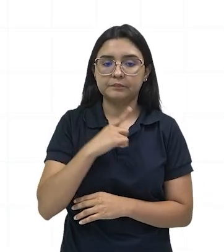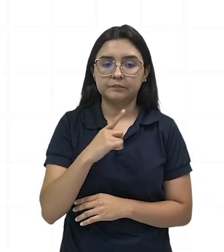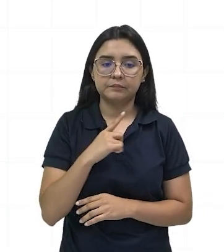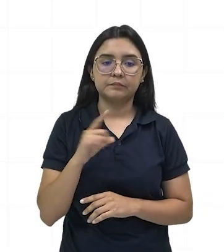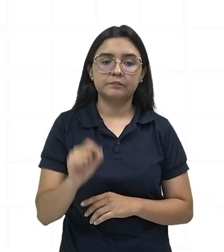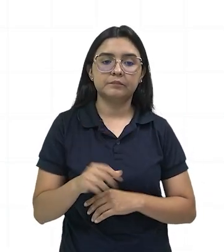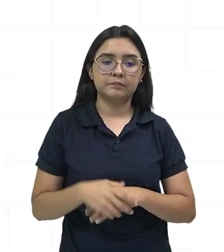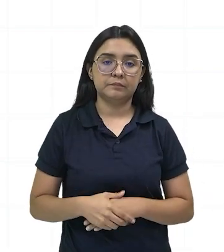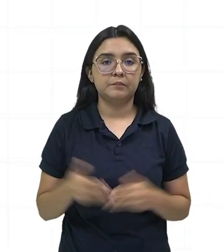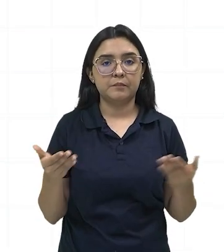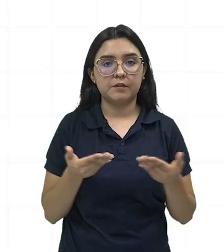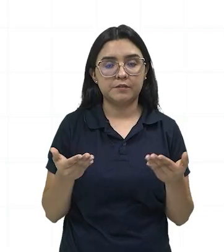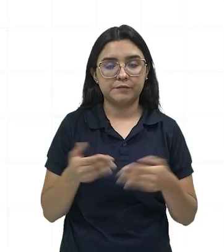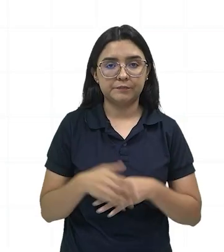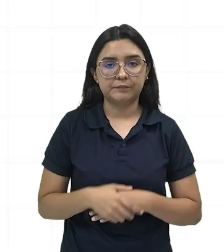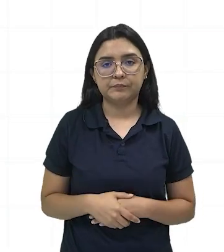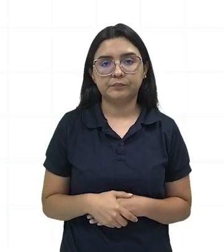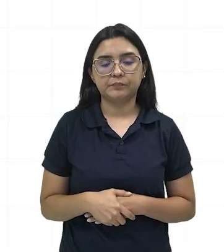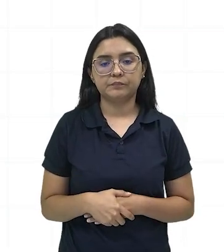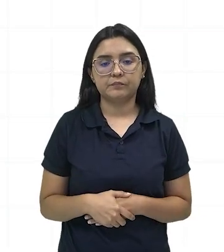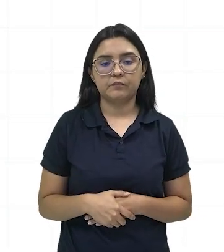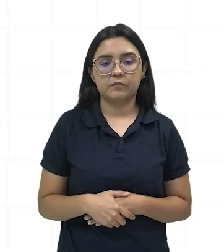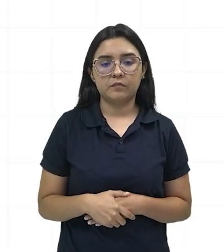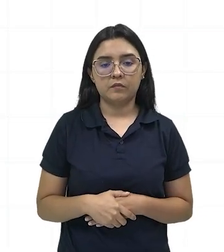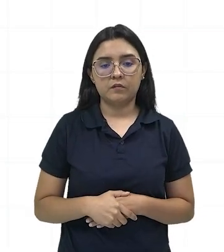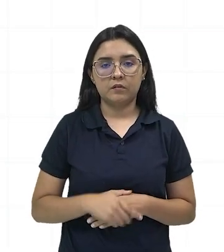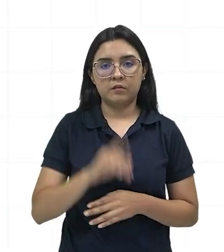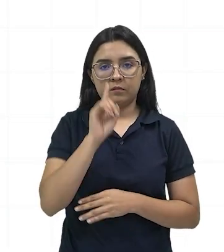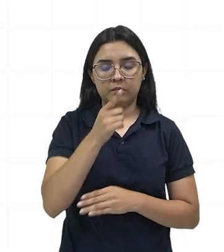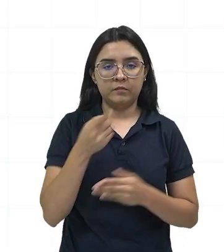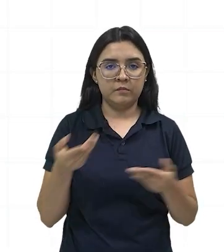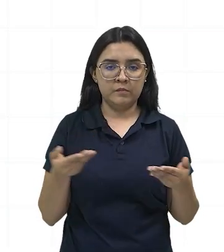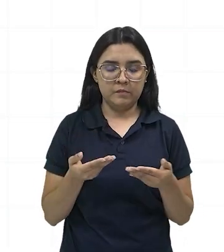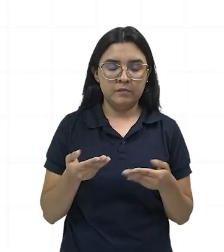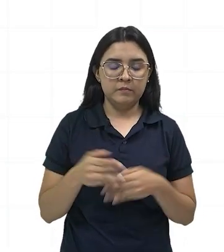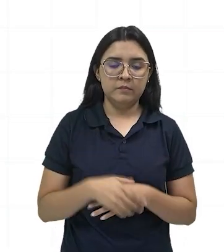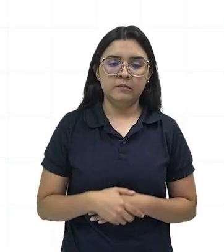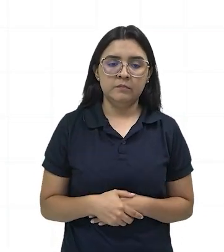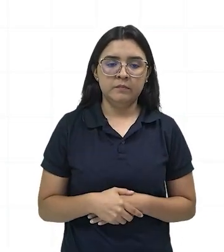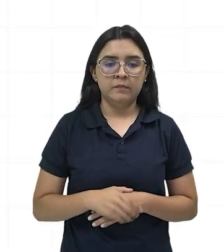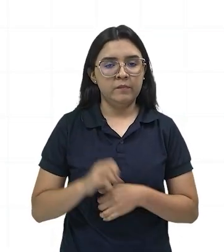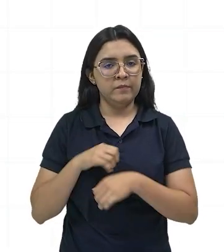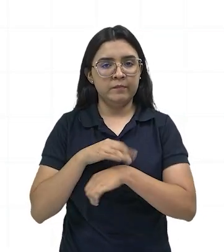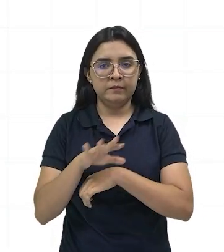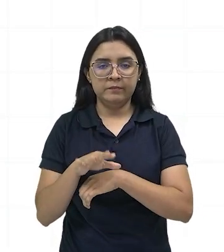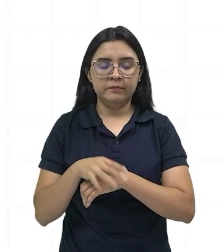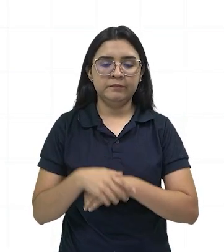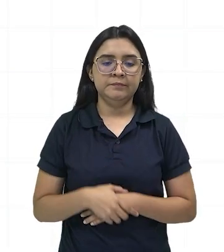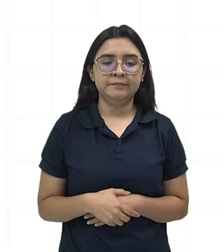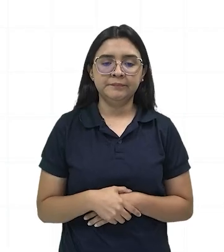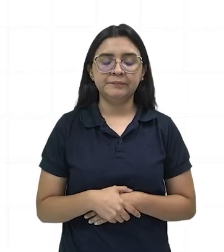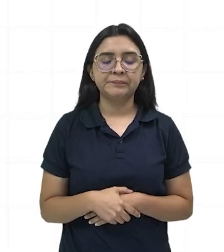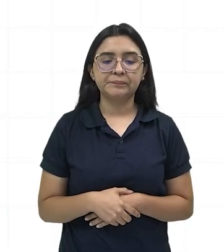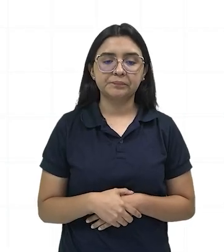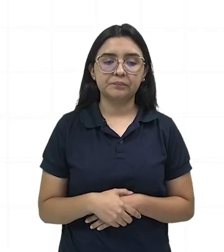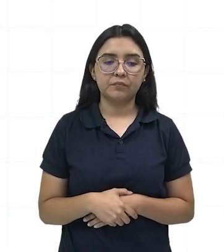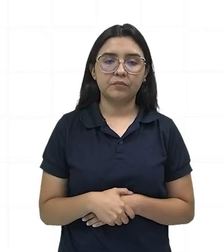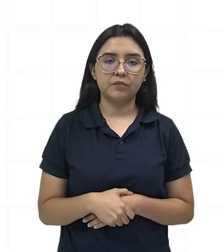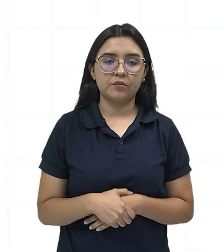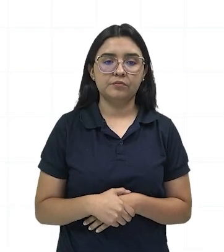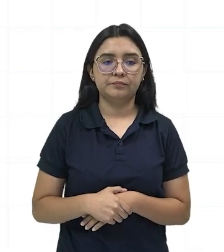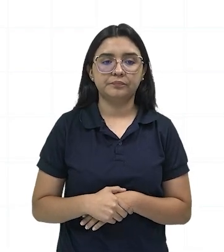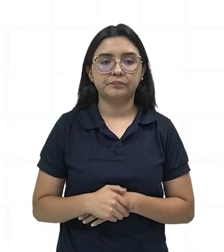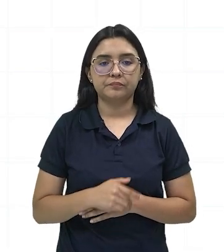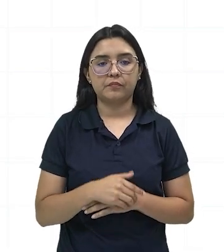o presente. Ou seja, a ordem sempre é dada no presente, ou a sugestão, não é só a ordem, né?